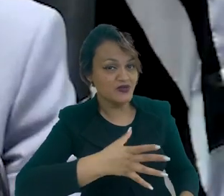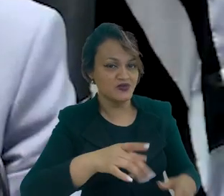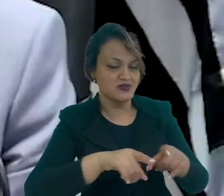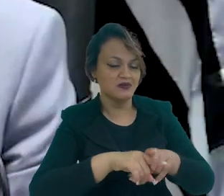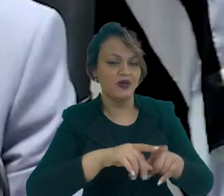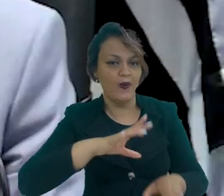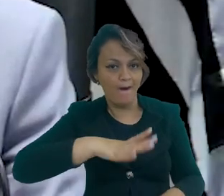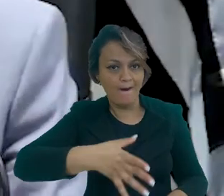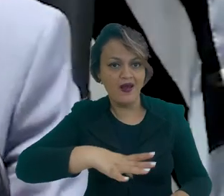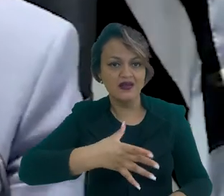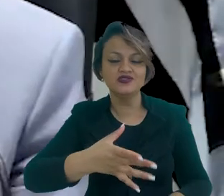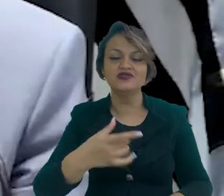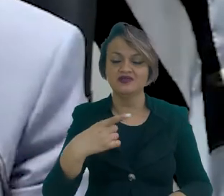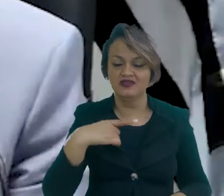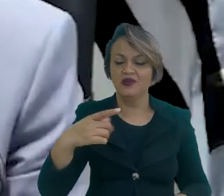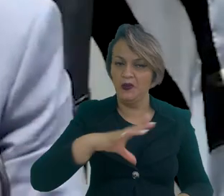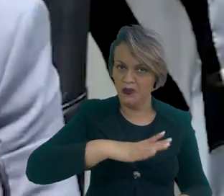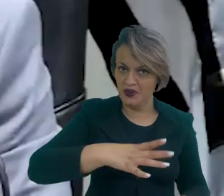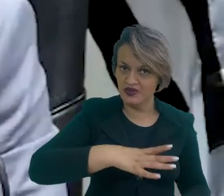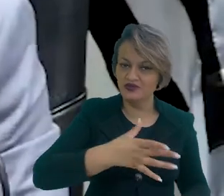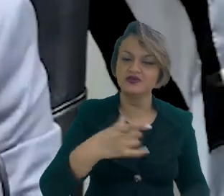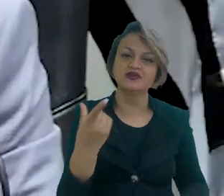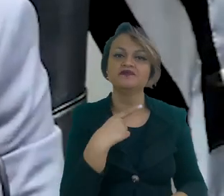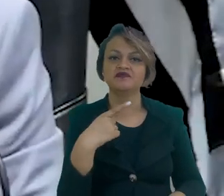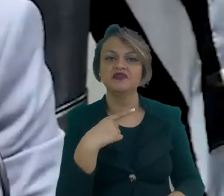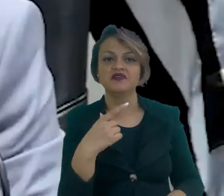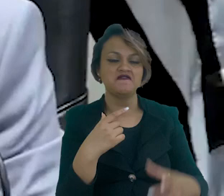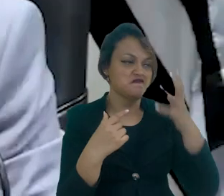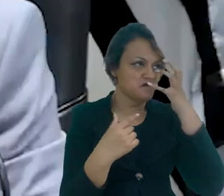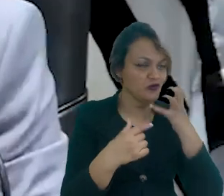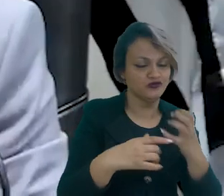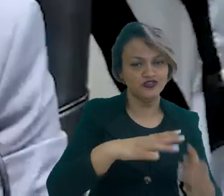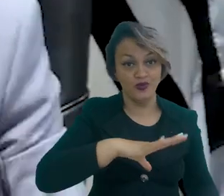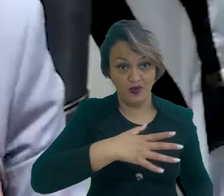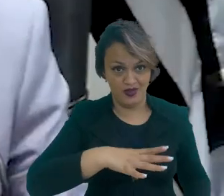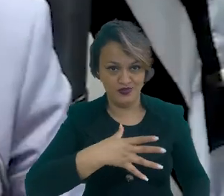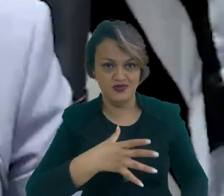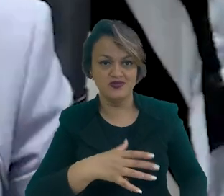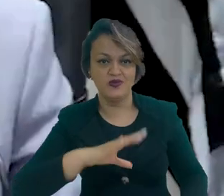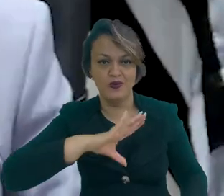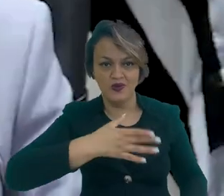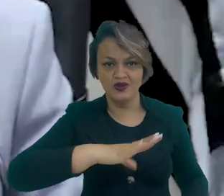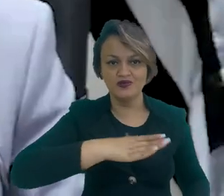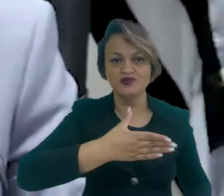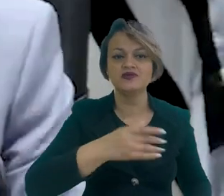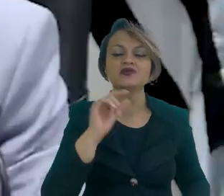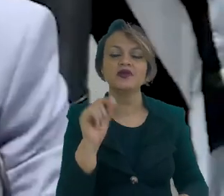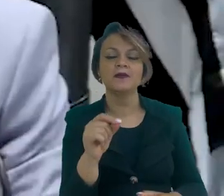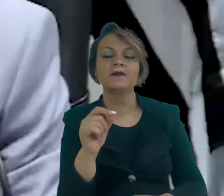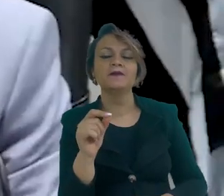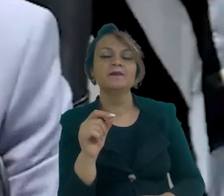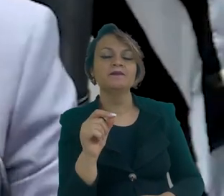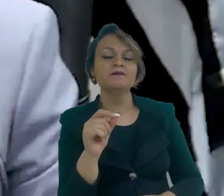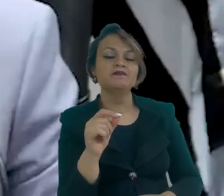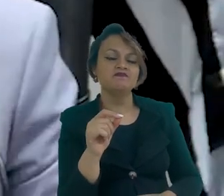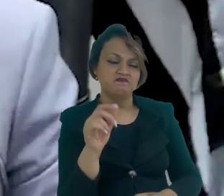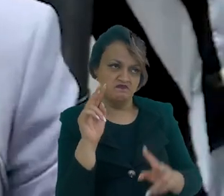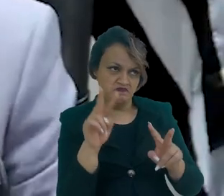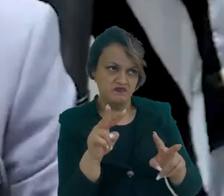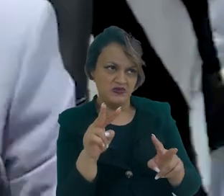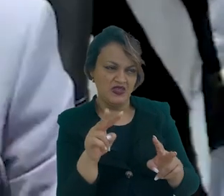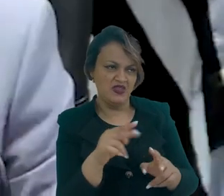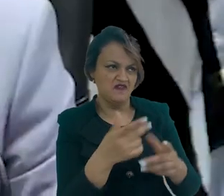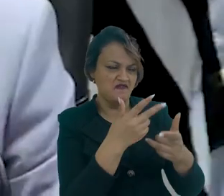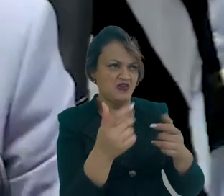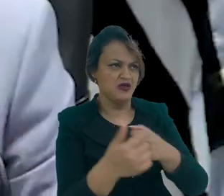mas forte por um lado corajosa por outro sempre tem corajoso forte para um lado corajoso